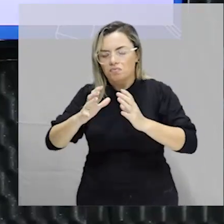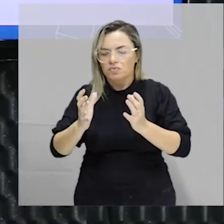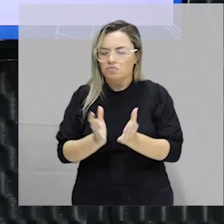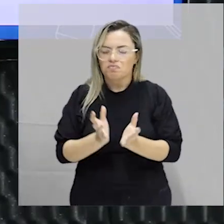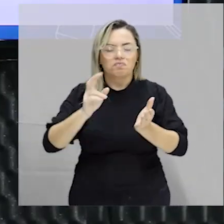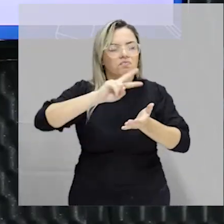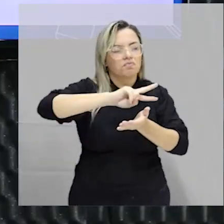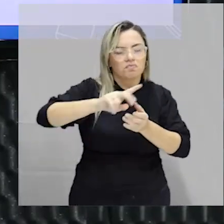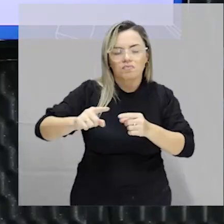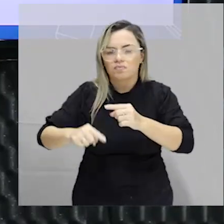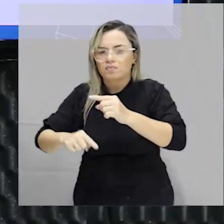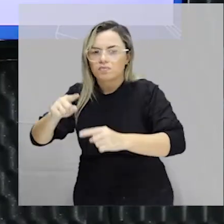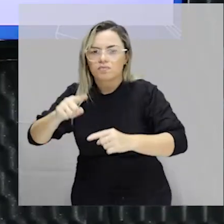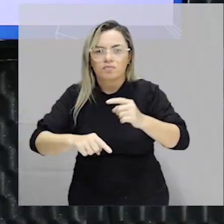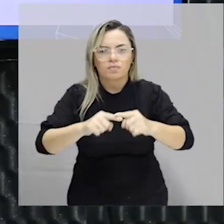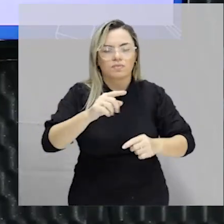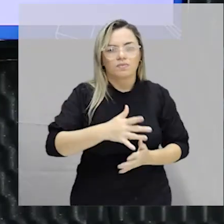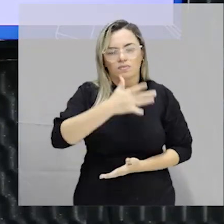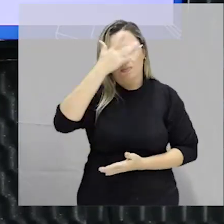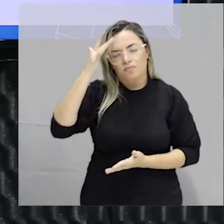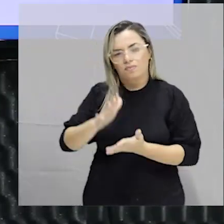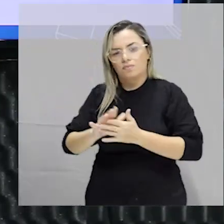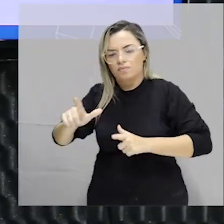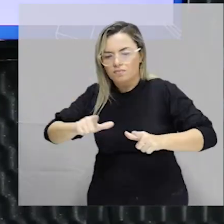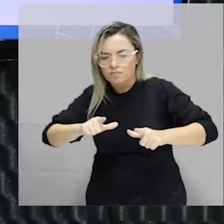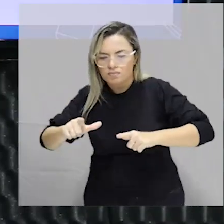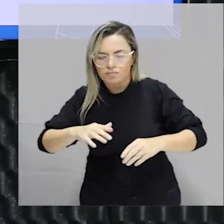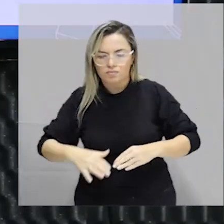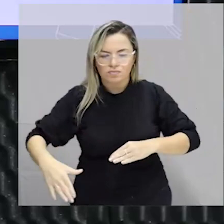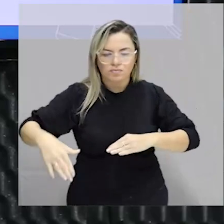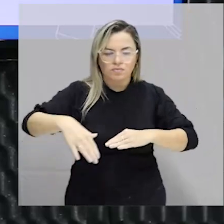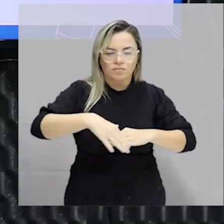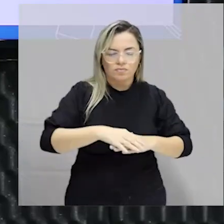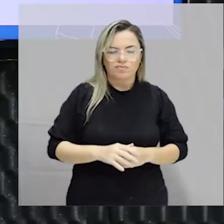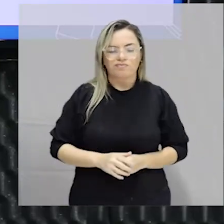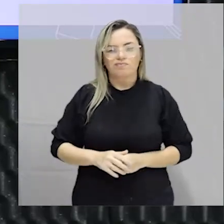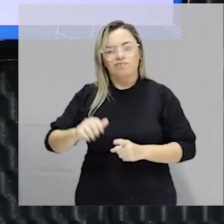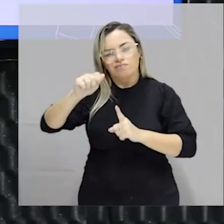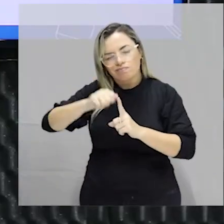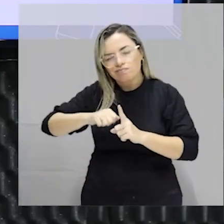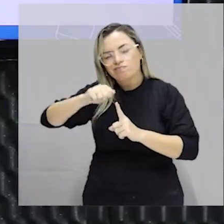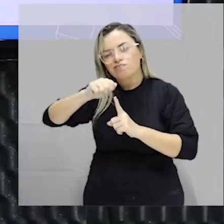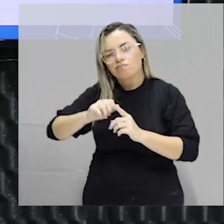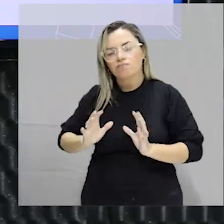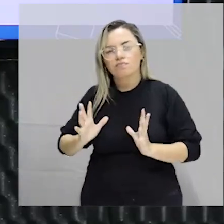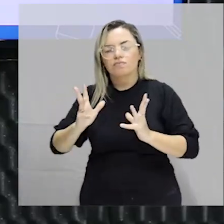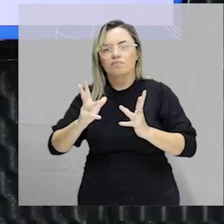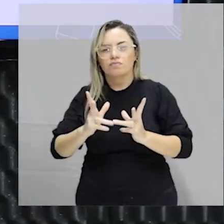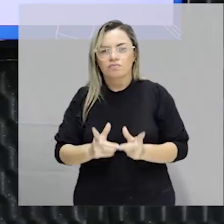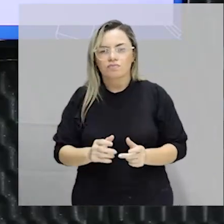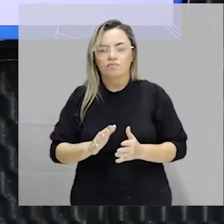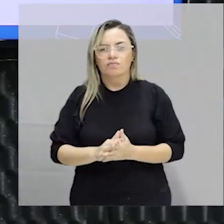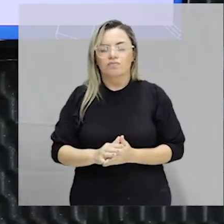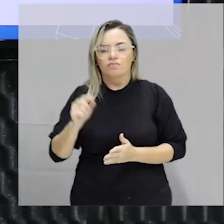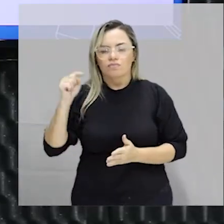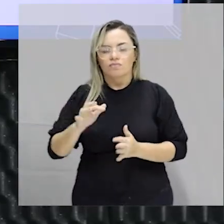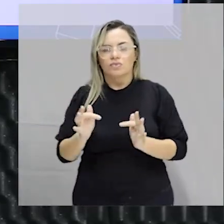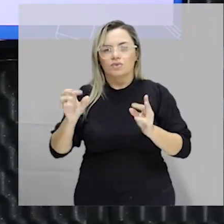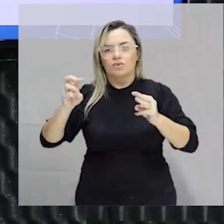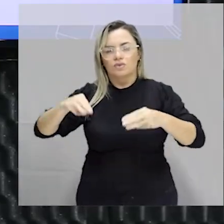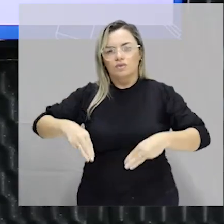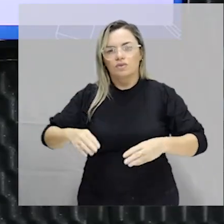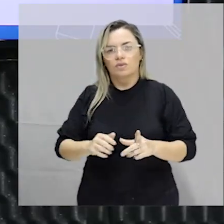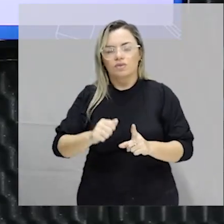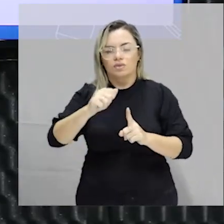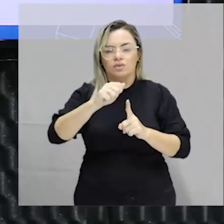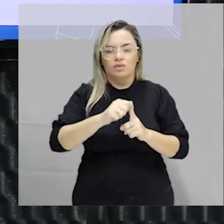coisas. Essa pessoa trabalha ali na produção de tênis. Ela fica o mês todo produzindo tênis da Nike. No final do mês, quantos